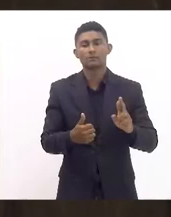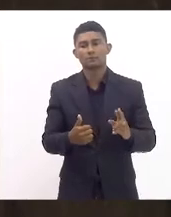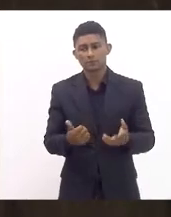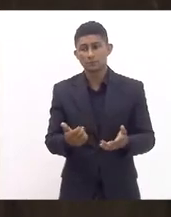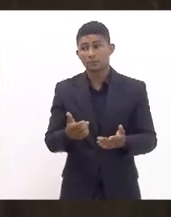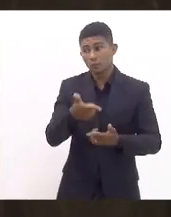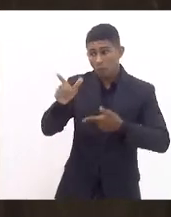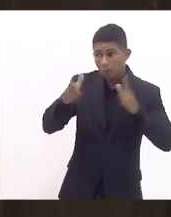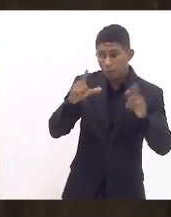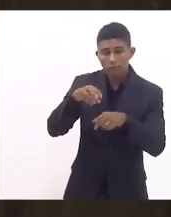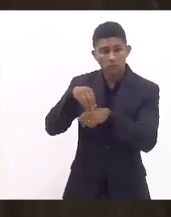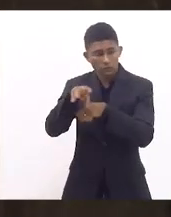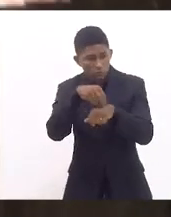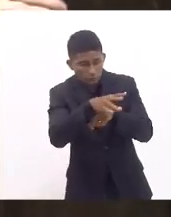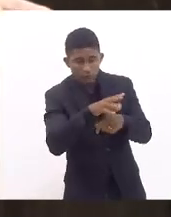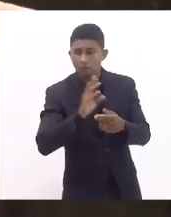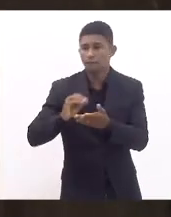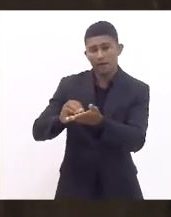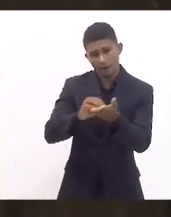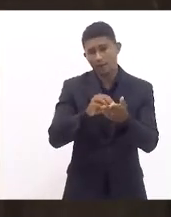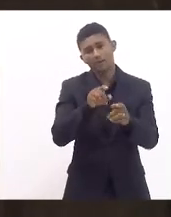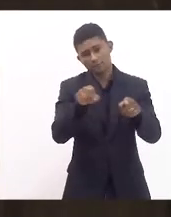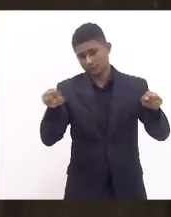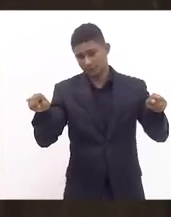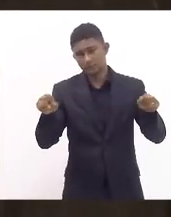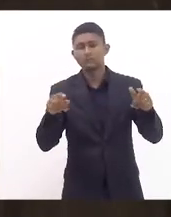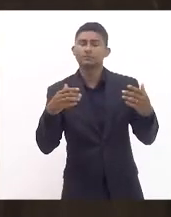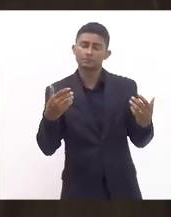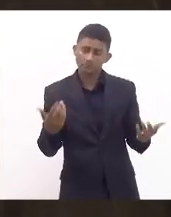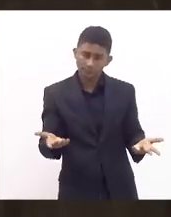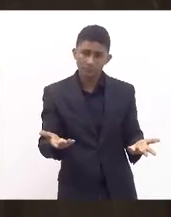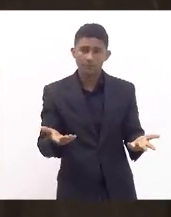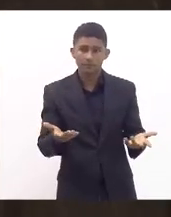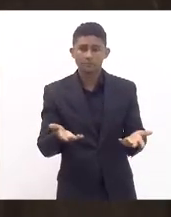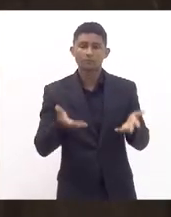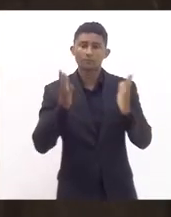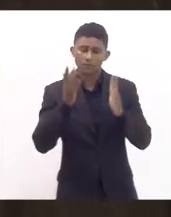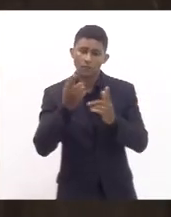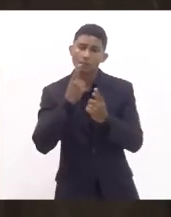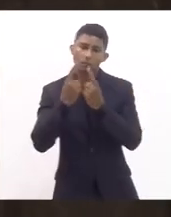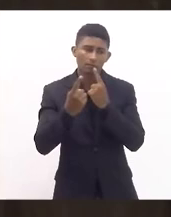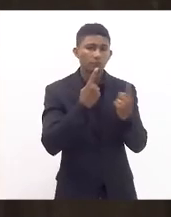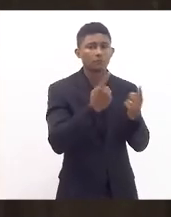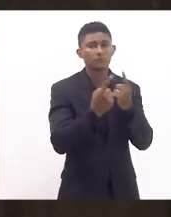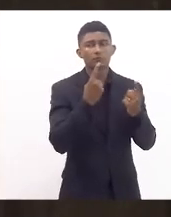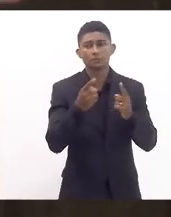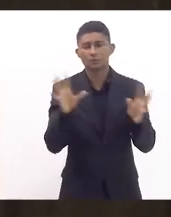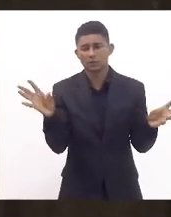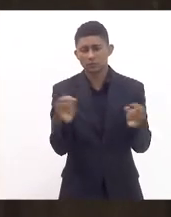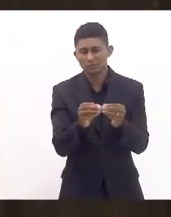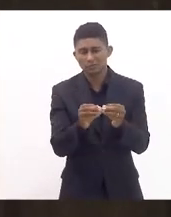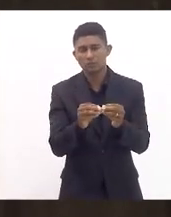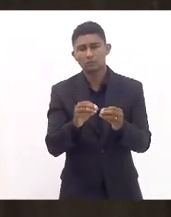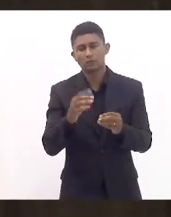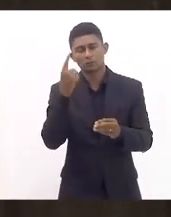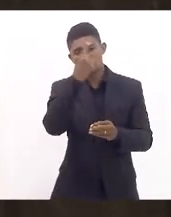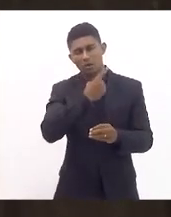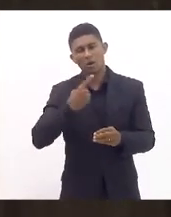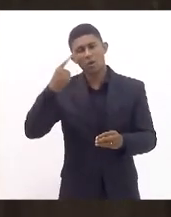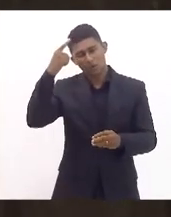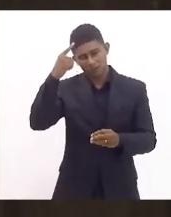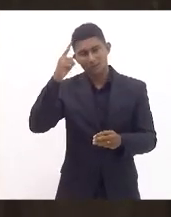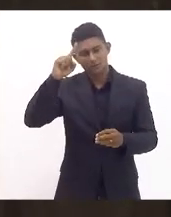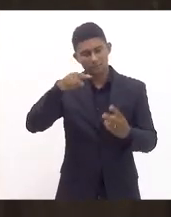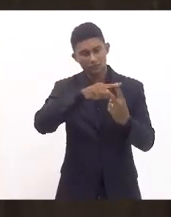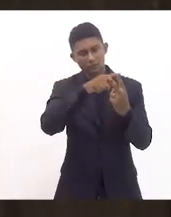ainda não indicaram, né, presidente? Mas foi essas conversas, de uma maneira muito sintética. Conversamos uma hora com cada um desses